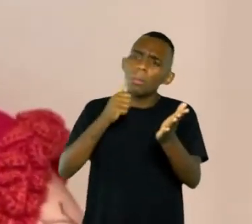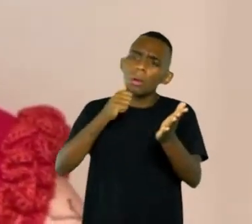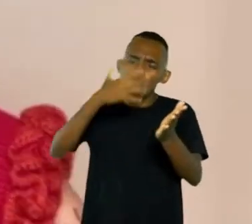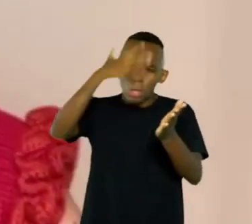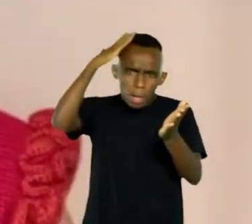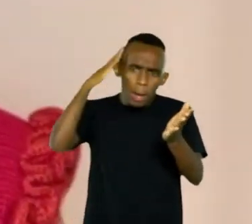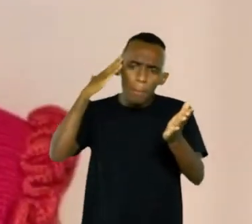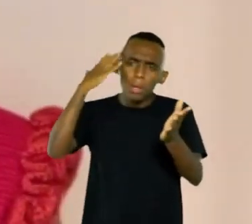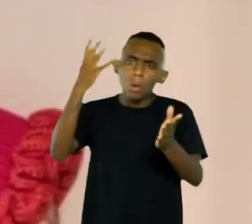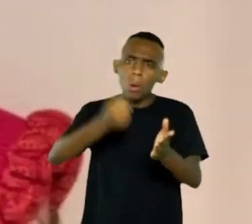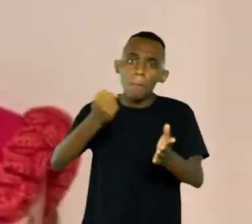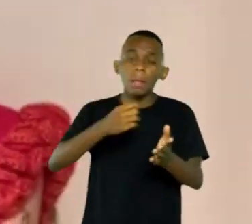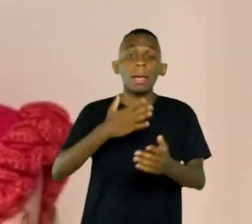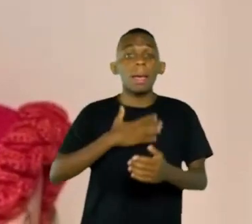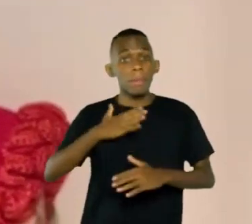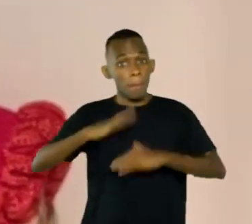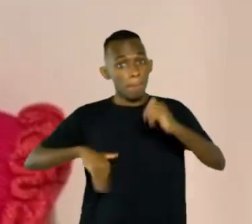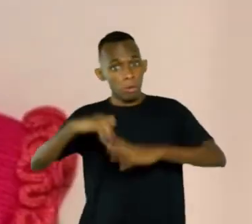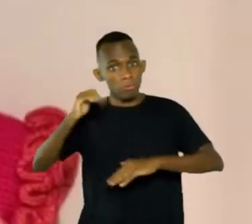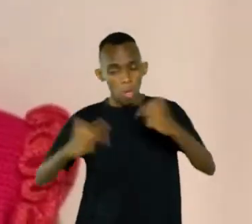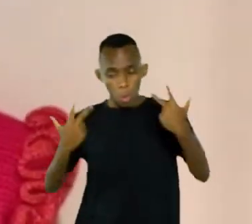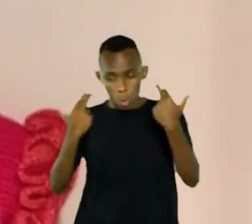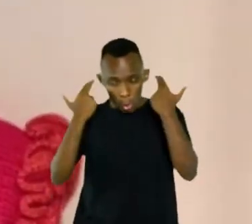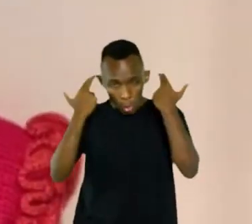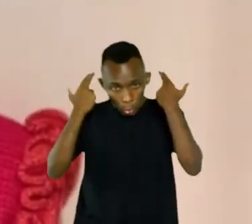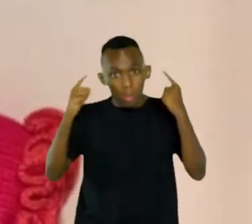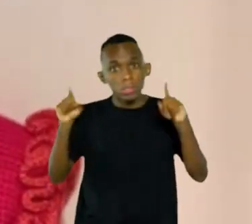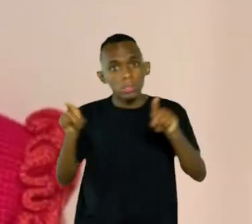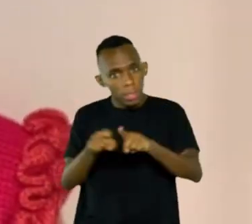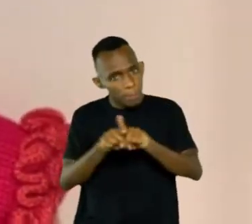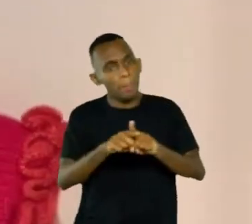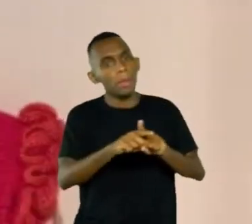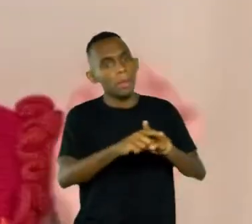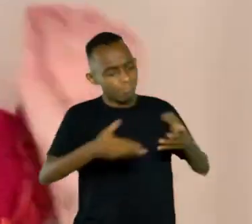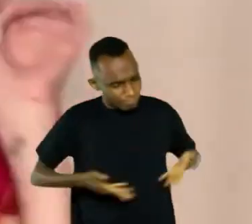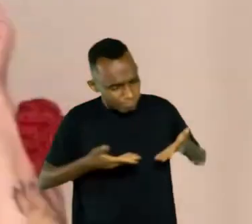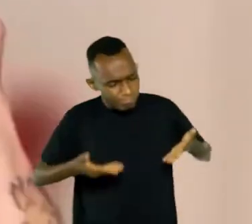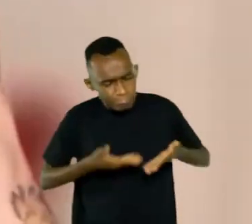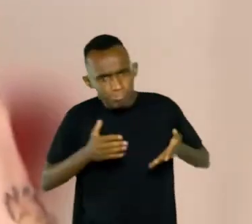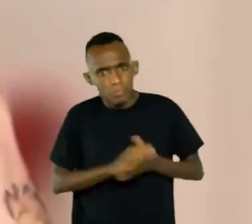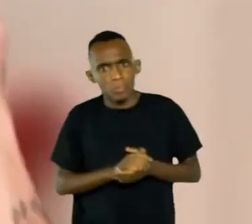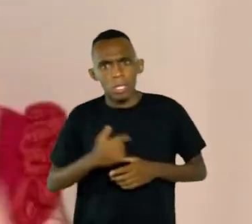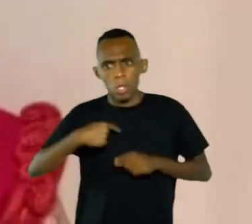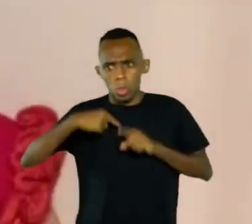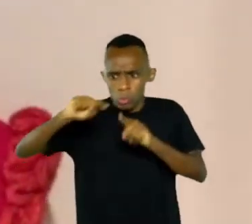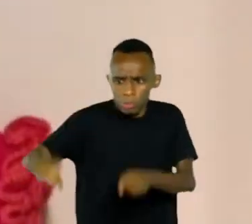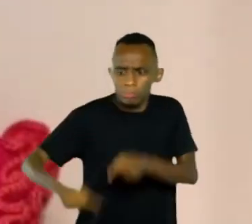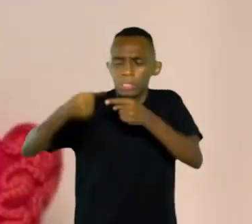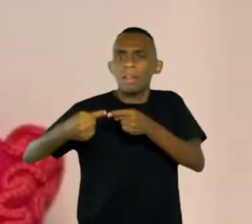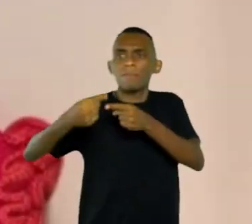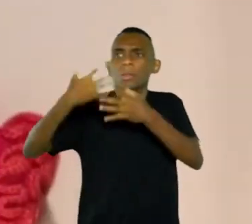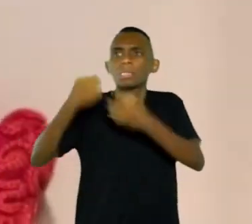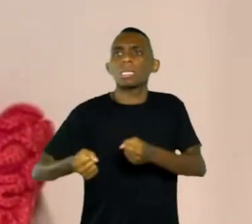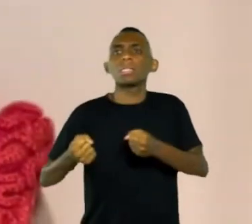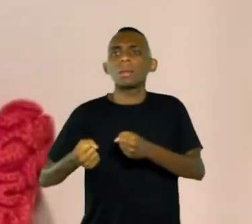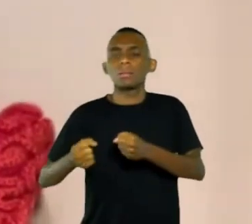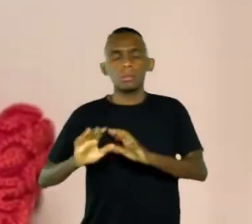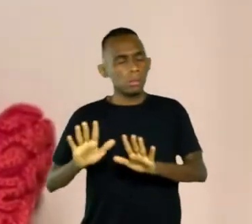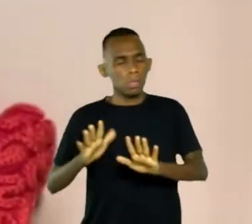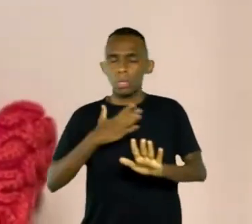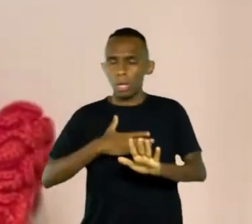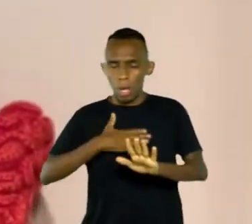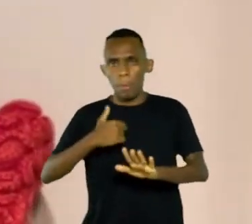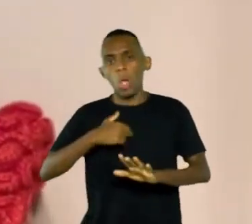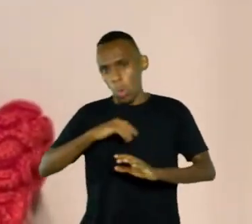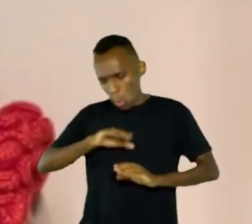incentivou também. Isso foi muito importante. Teria sido difícil peitar o mundo. Não, vou deixar o cabelo branco. Por mais segura e corajosa que eu